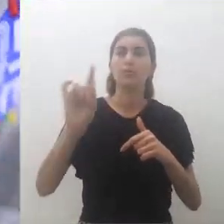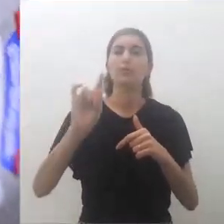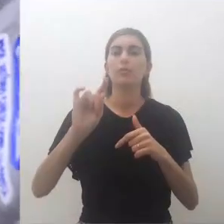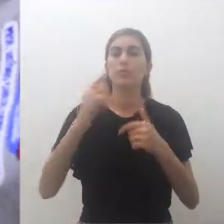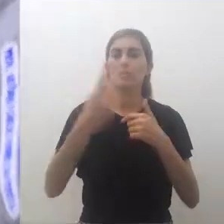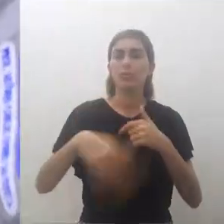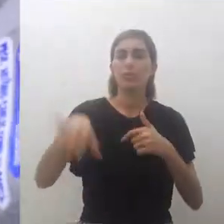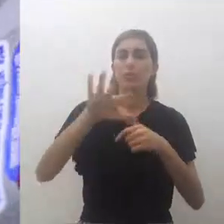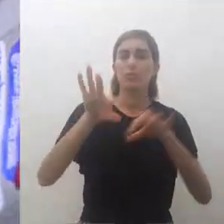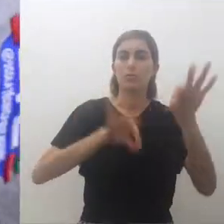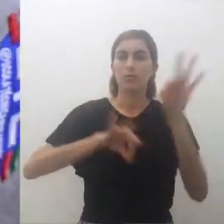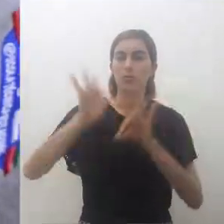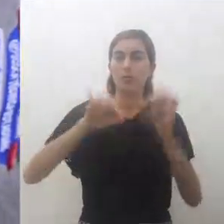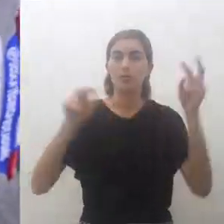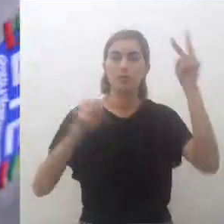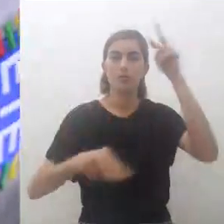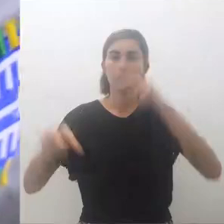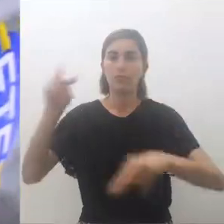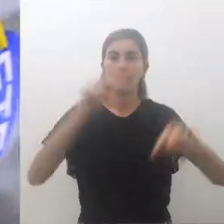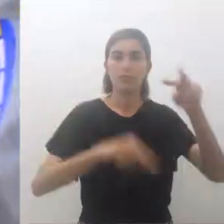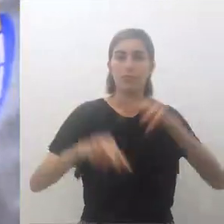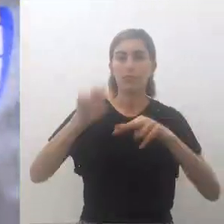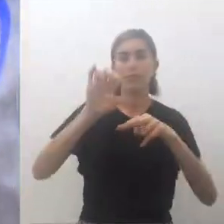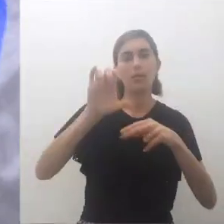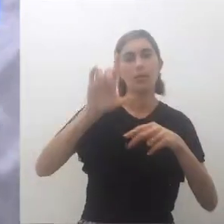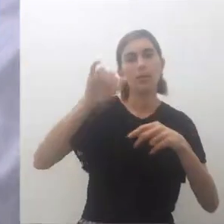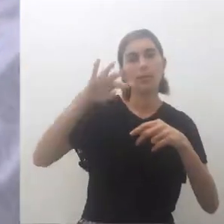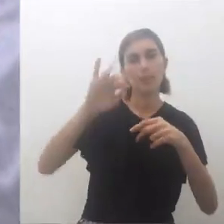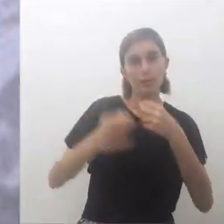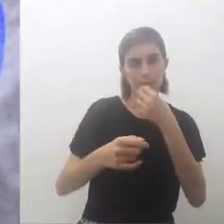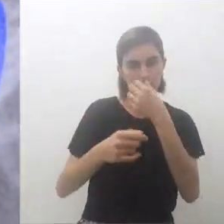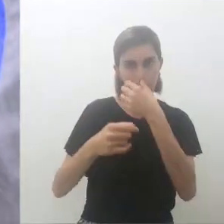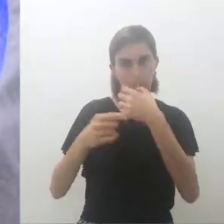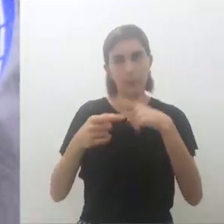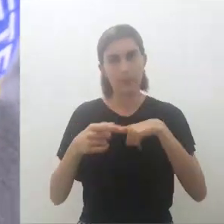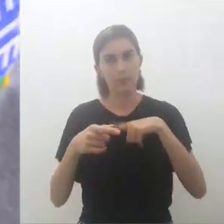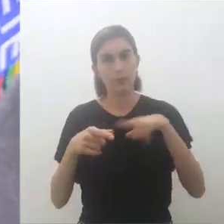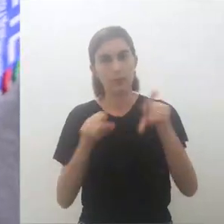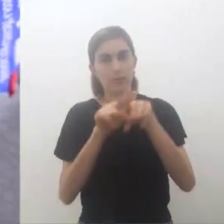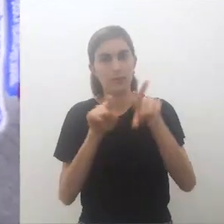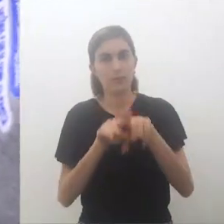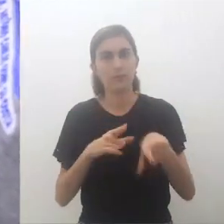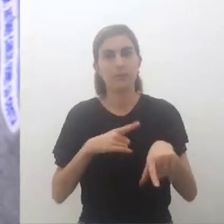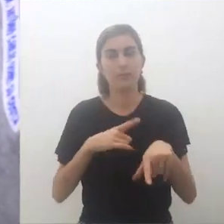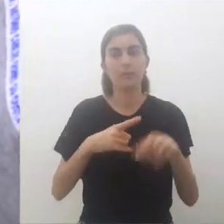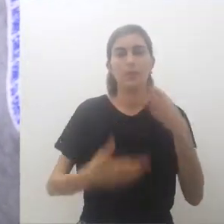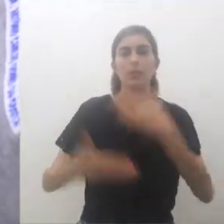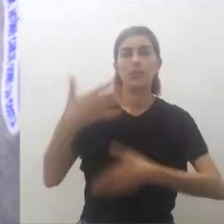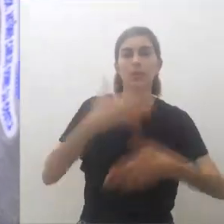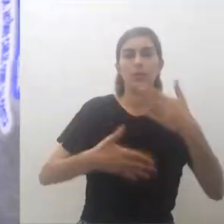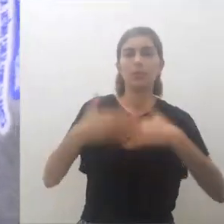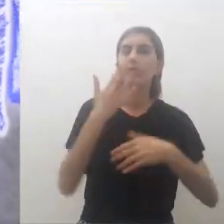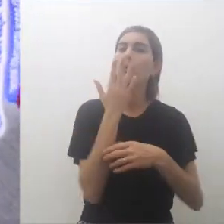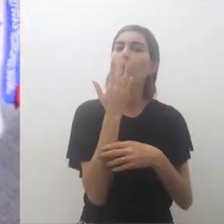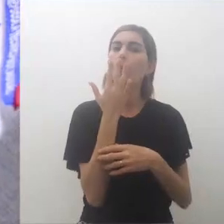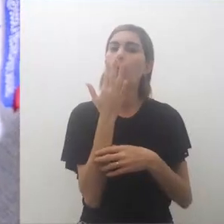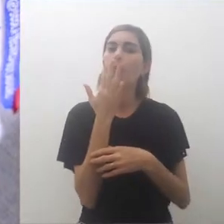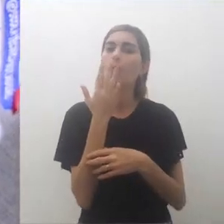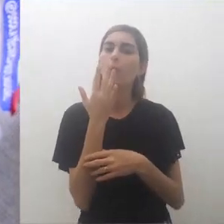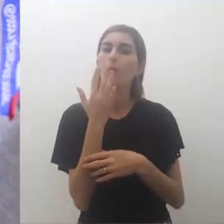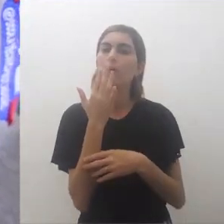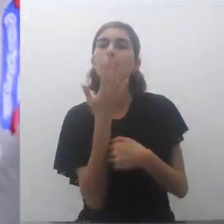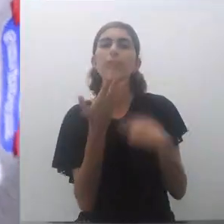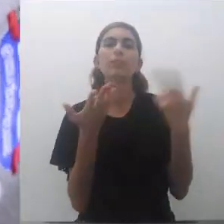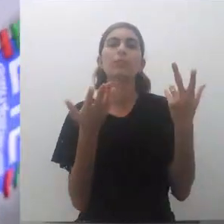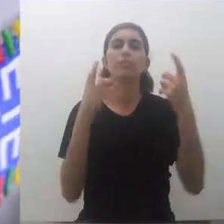desses arranjos visuais dos elementos. Temos também a relação de cores no